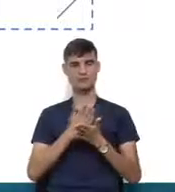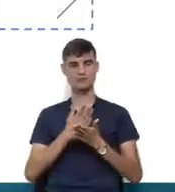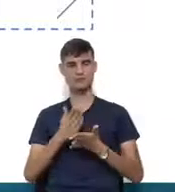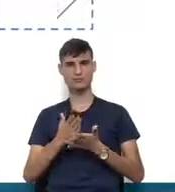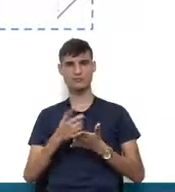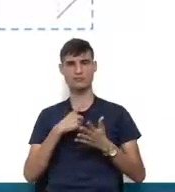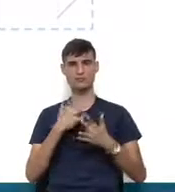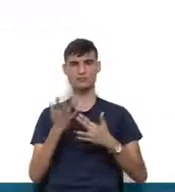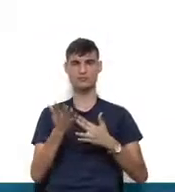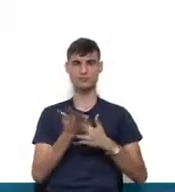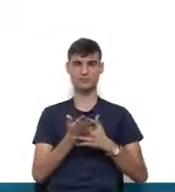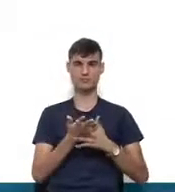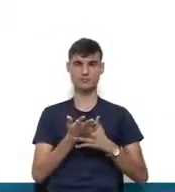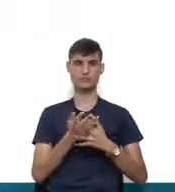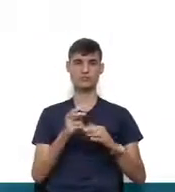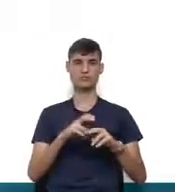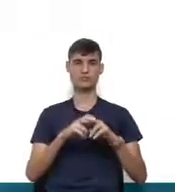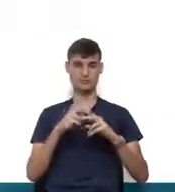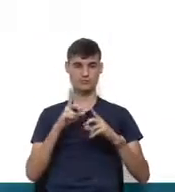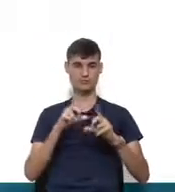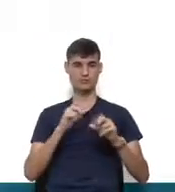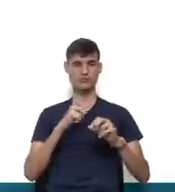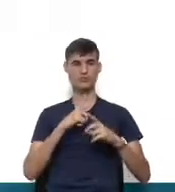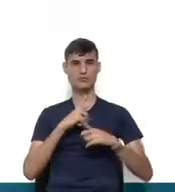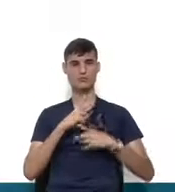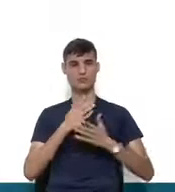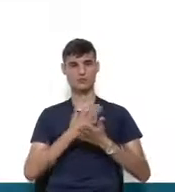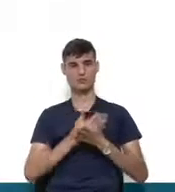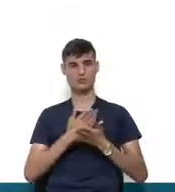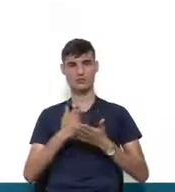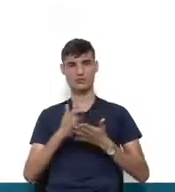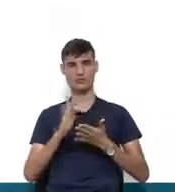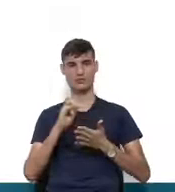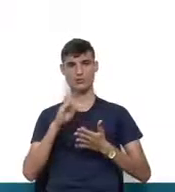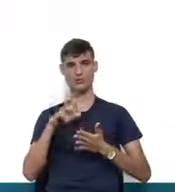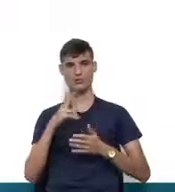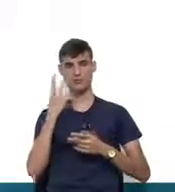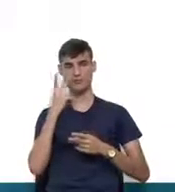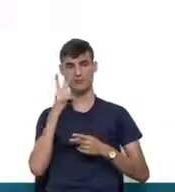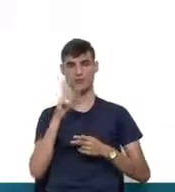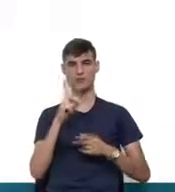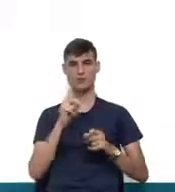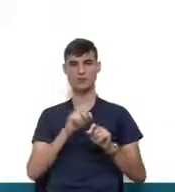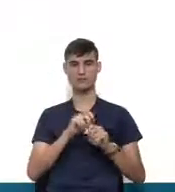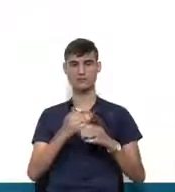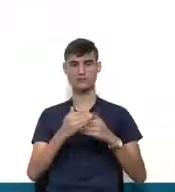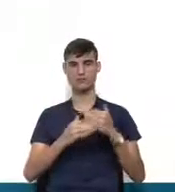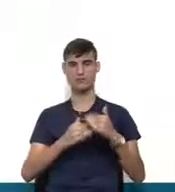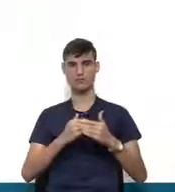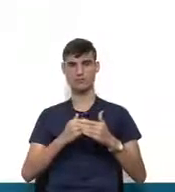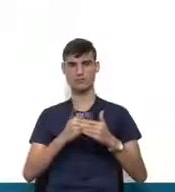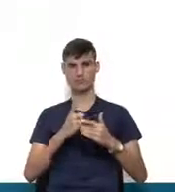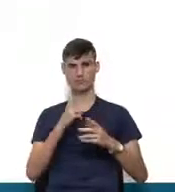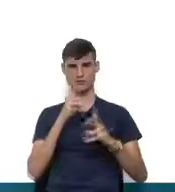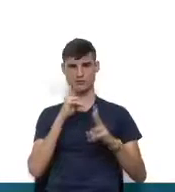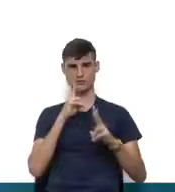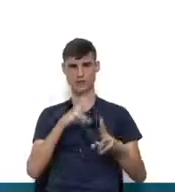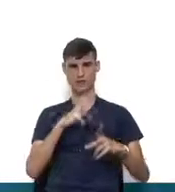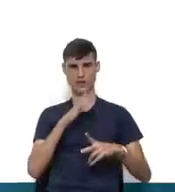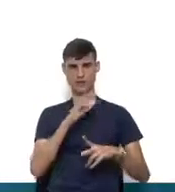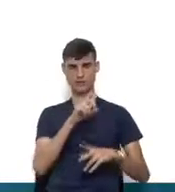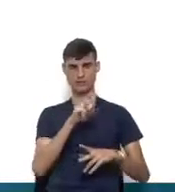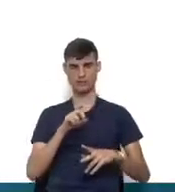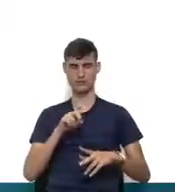neste intervalo. E a gente pode determinar essa série de Fourier para essa função. Repare que a função f de